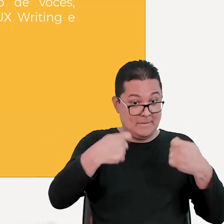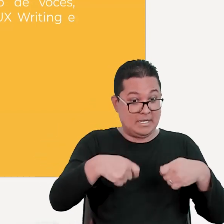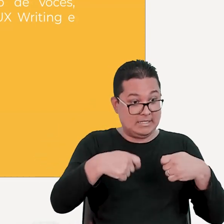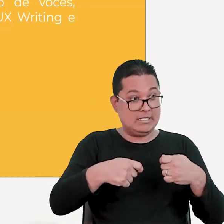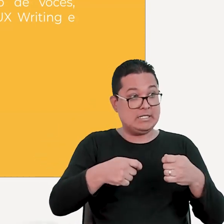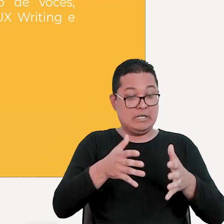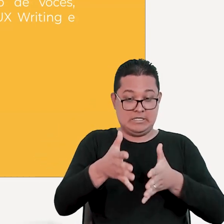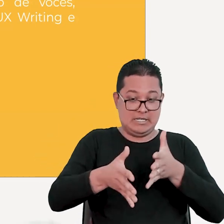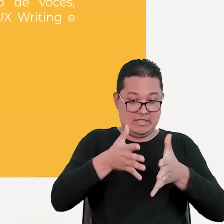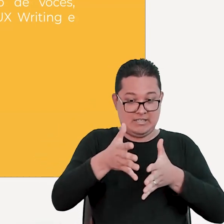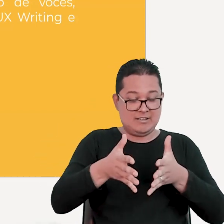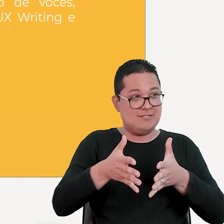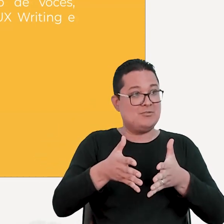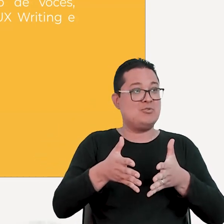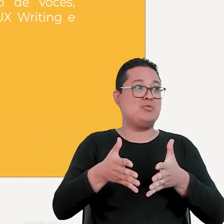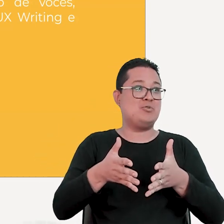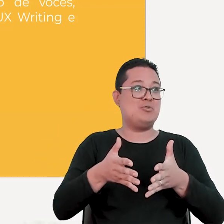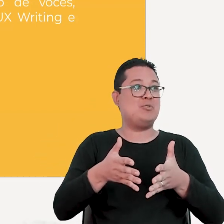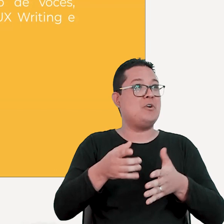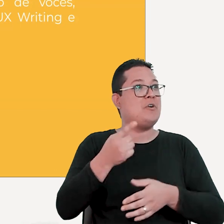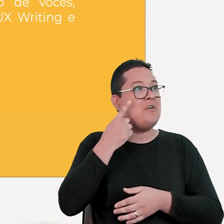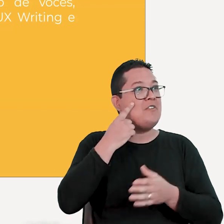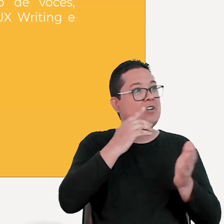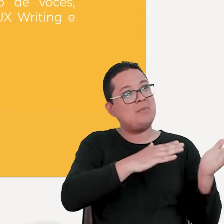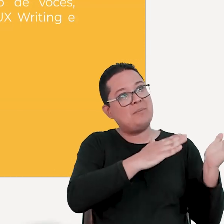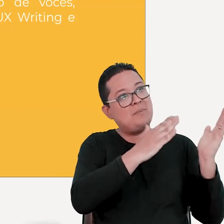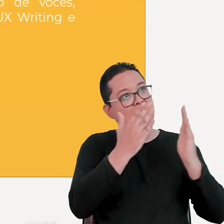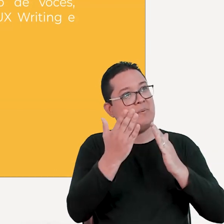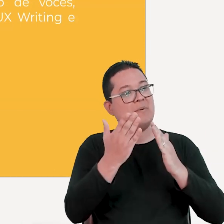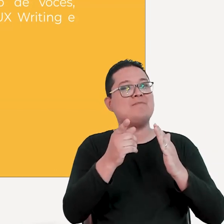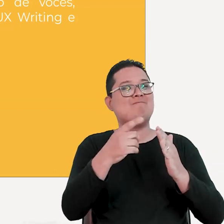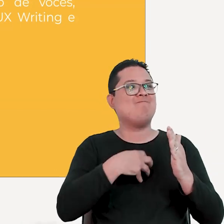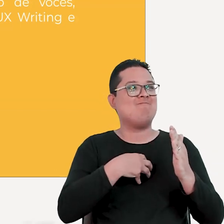intérprete vão agradecer e o seu trabalho também faz muita diferença aqui